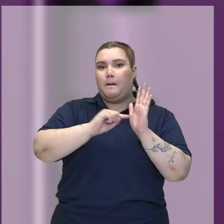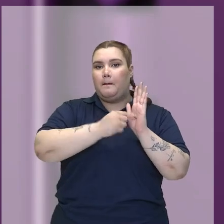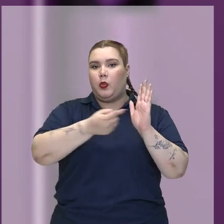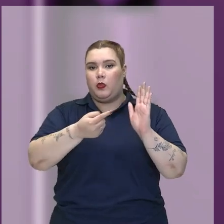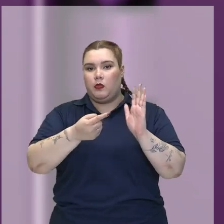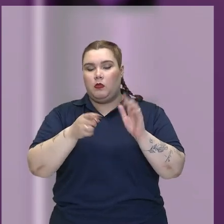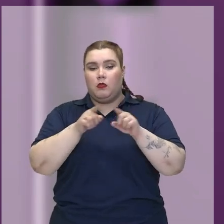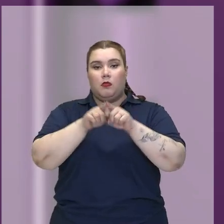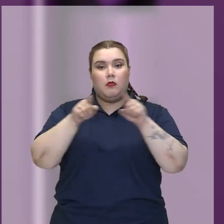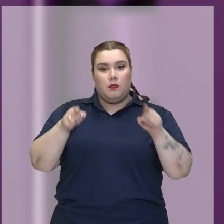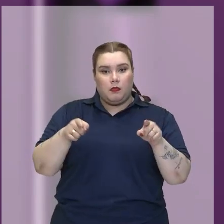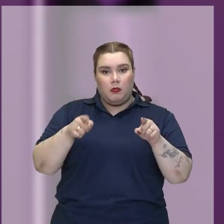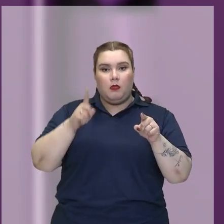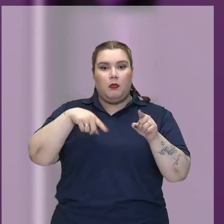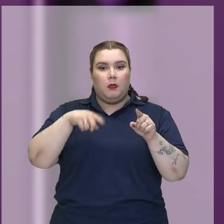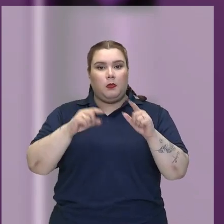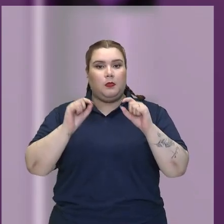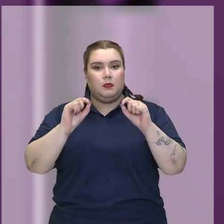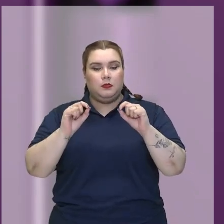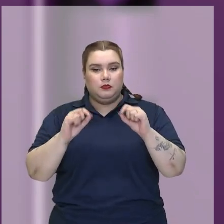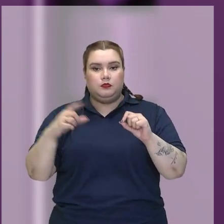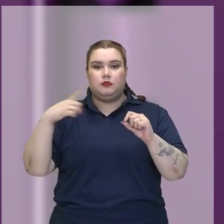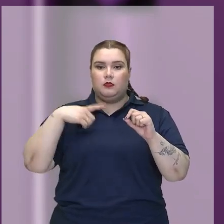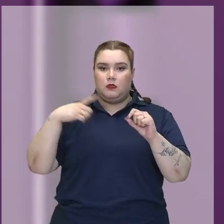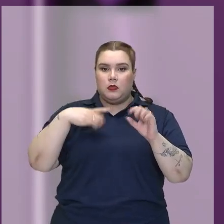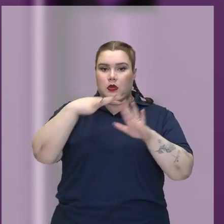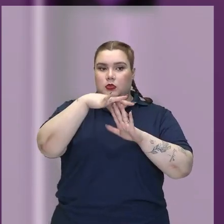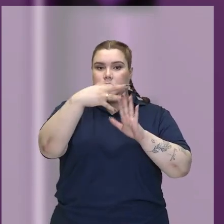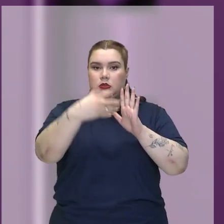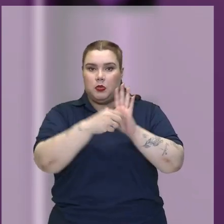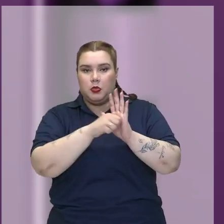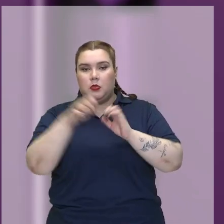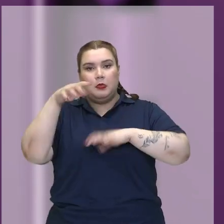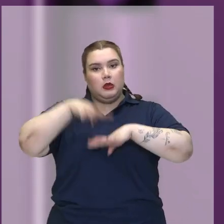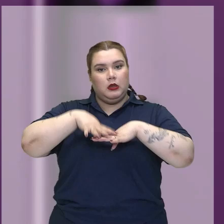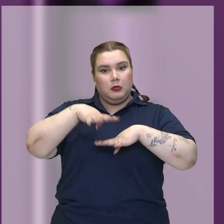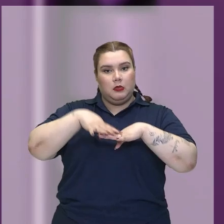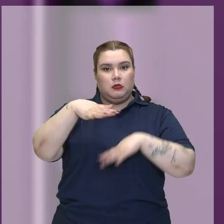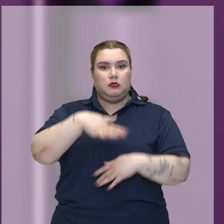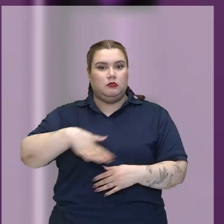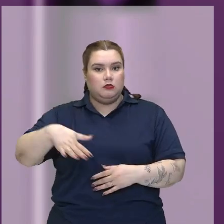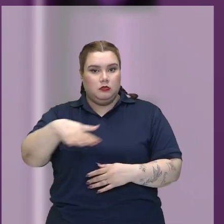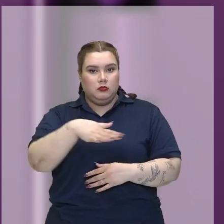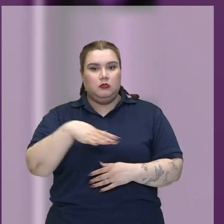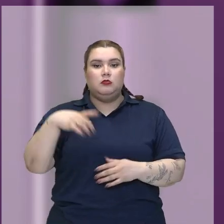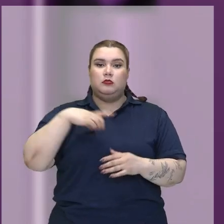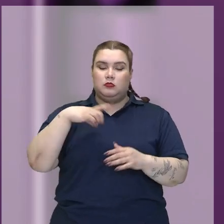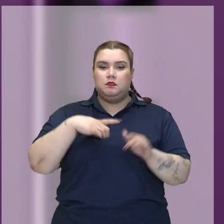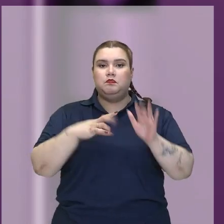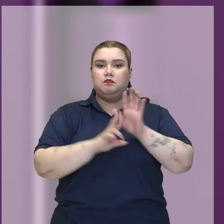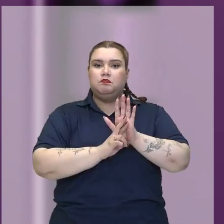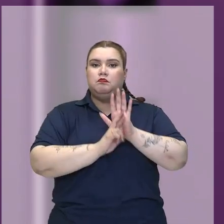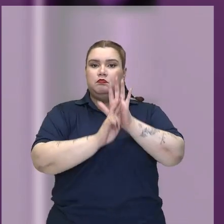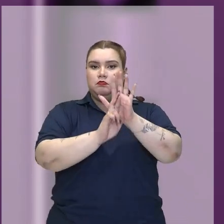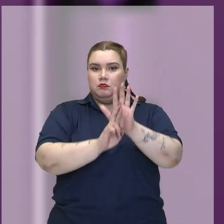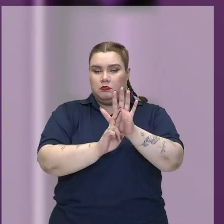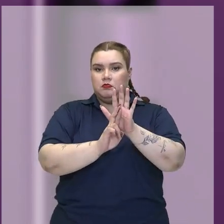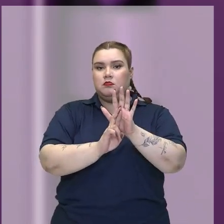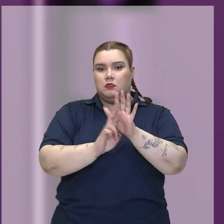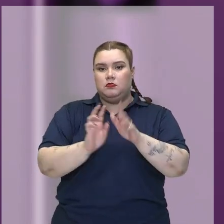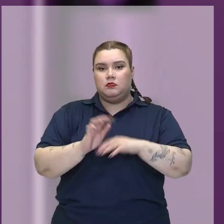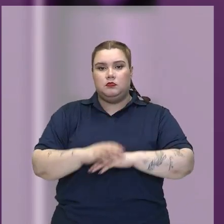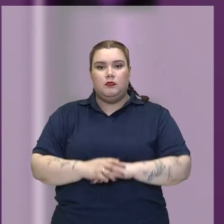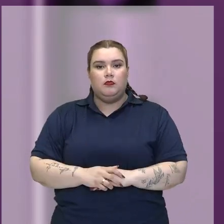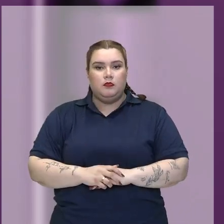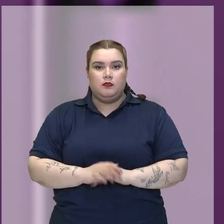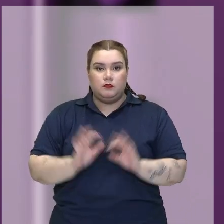ele é uma entidade, ele é uma entidade matemática que é significativo nas nossas construções,